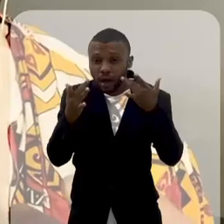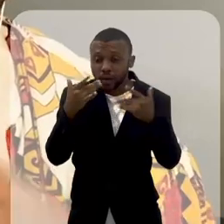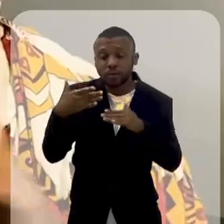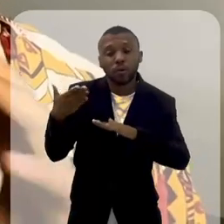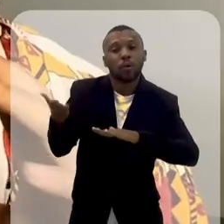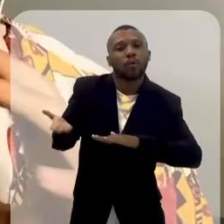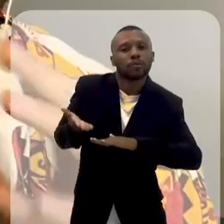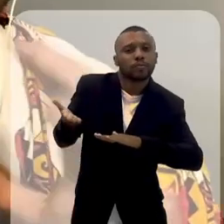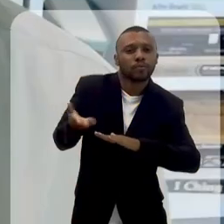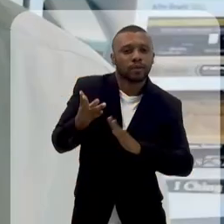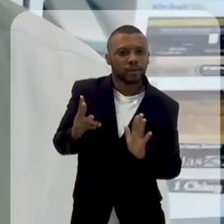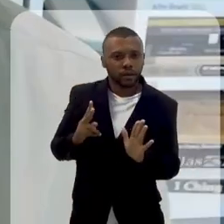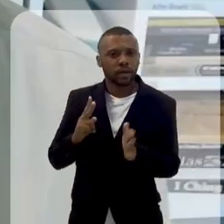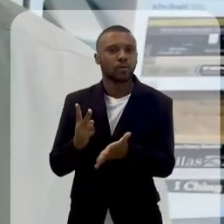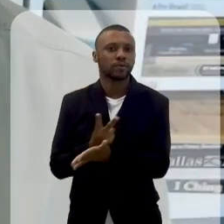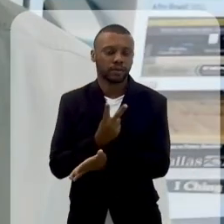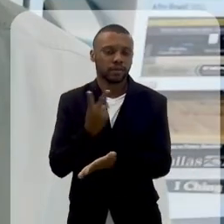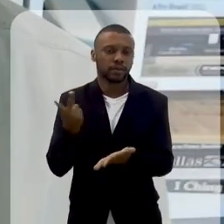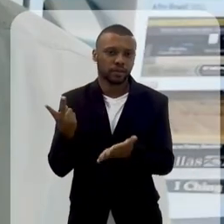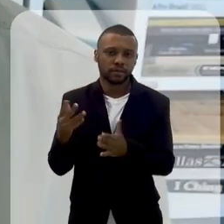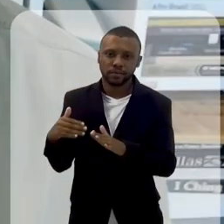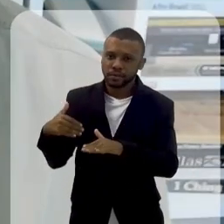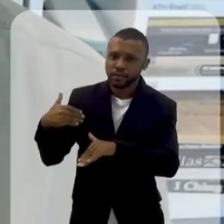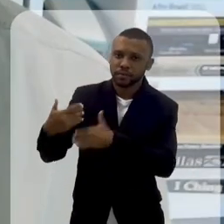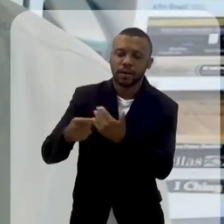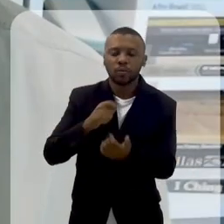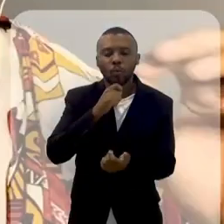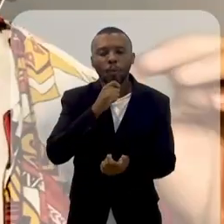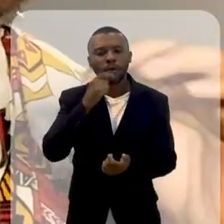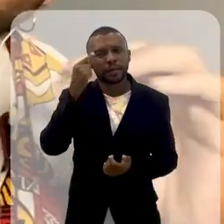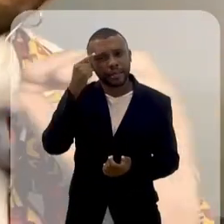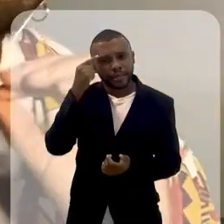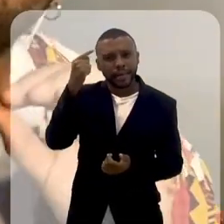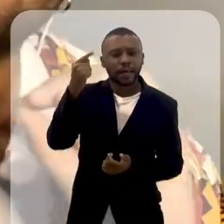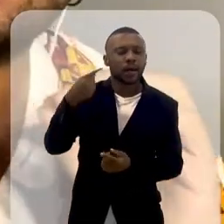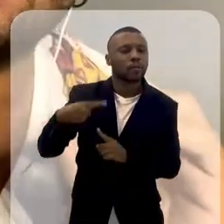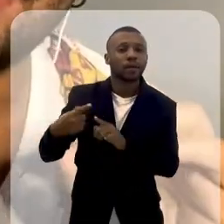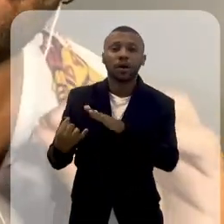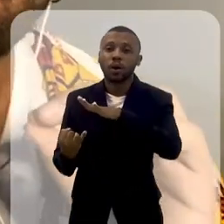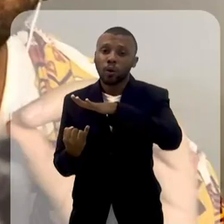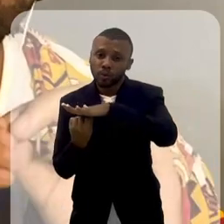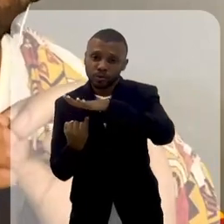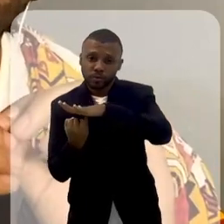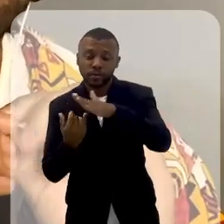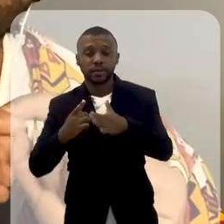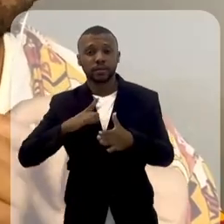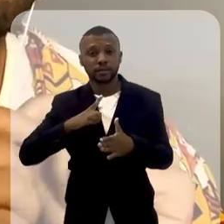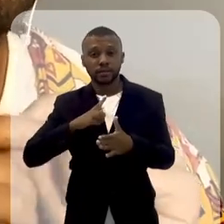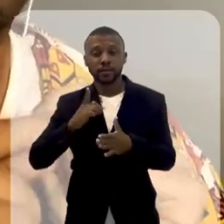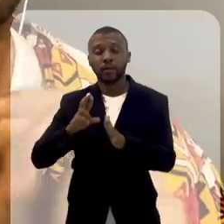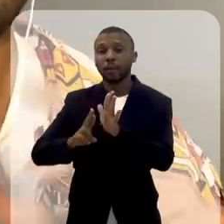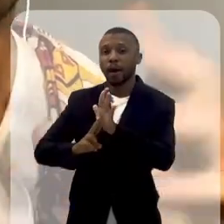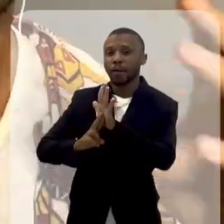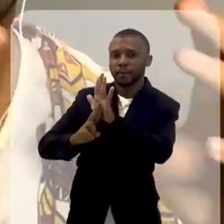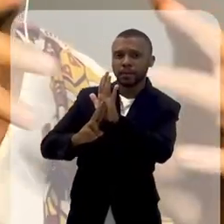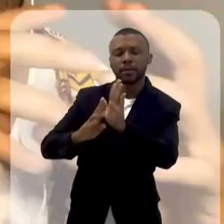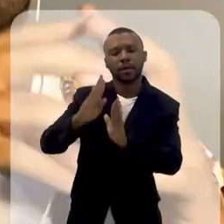o Brasil tem um teatro contemporâneo acontecendo. E aí eles não tinham essa ideia porque o